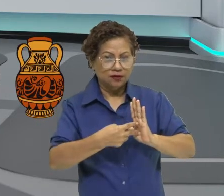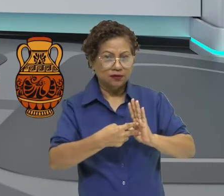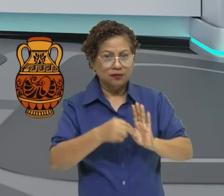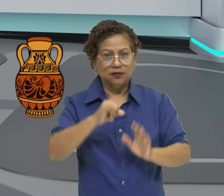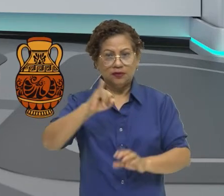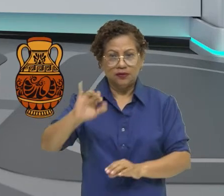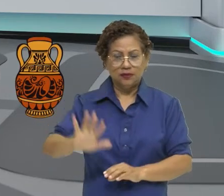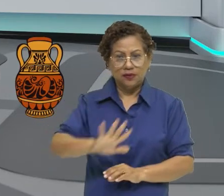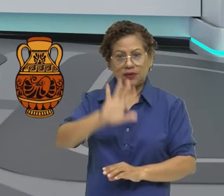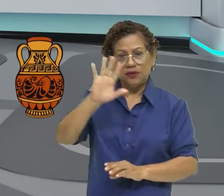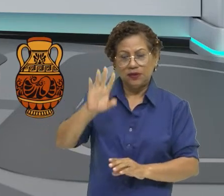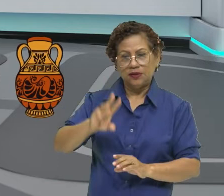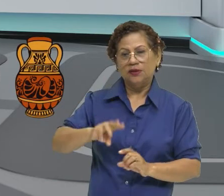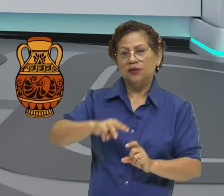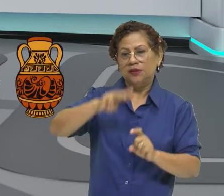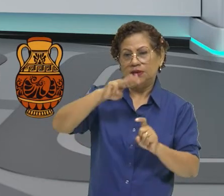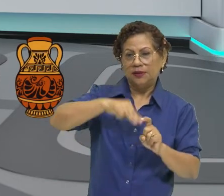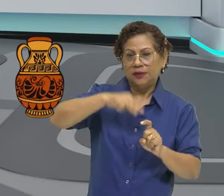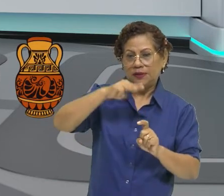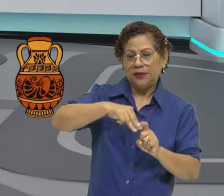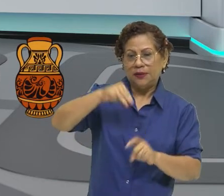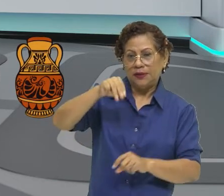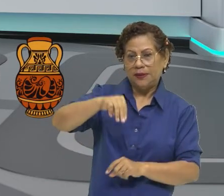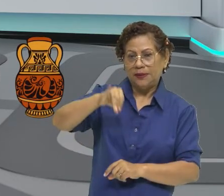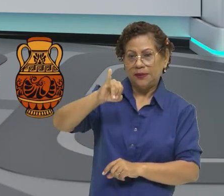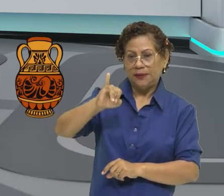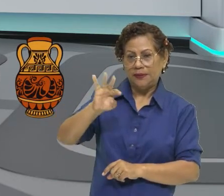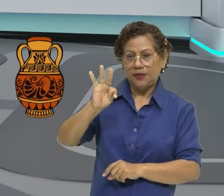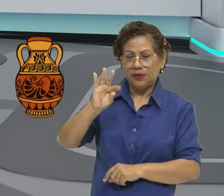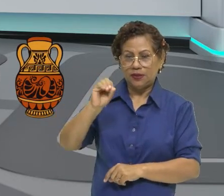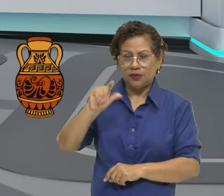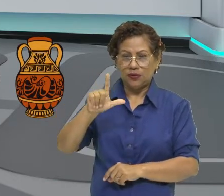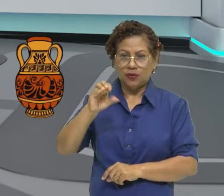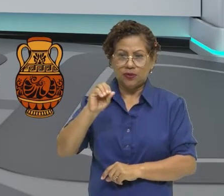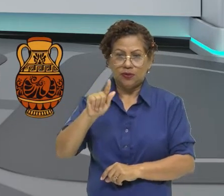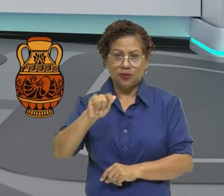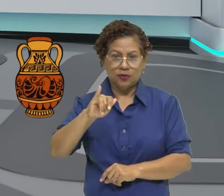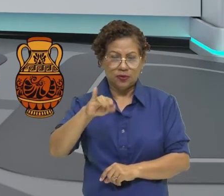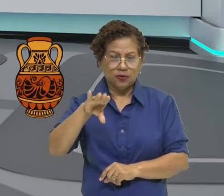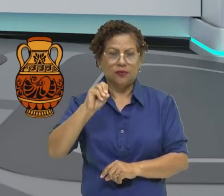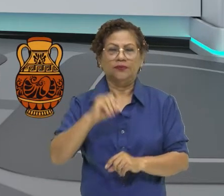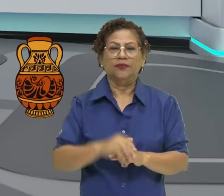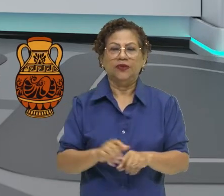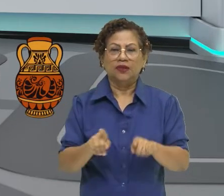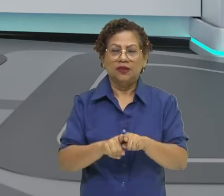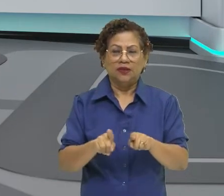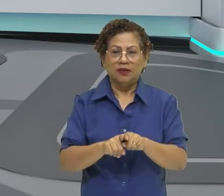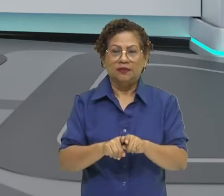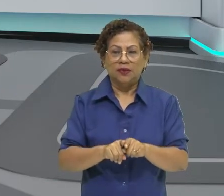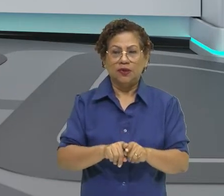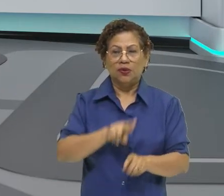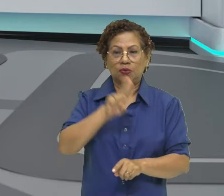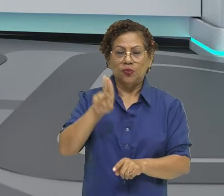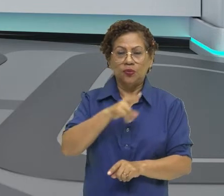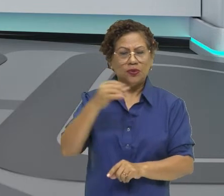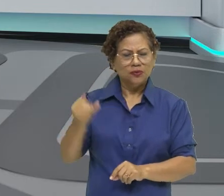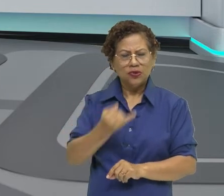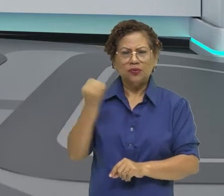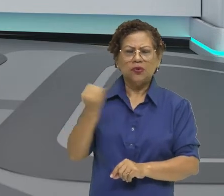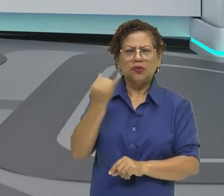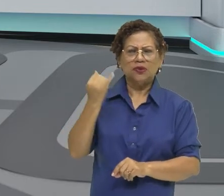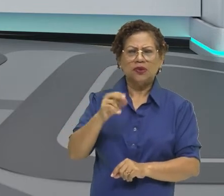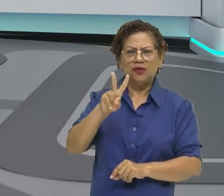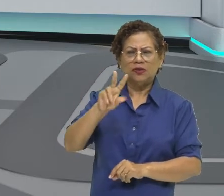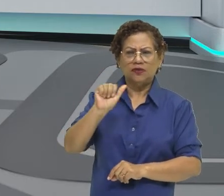também. E os vasos eles eram utilitários. Como assim? O que quer